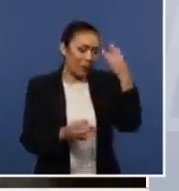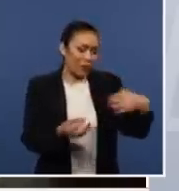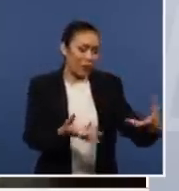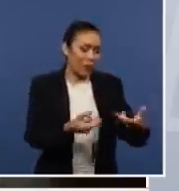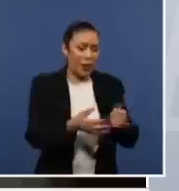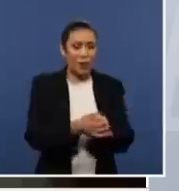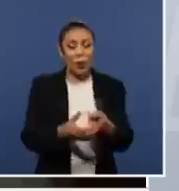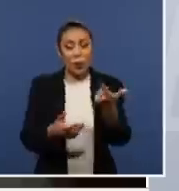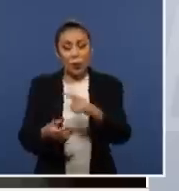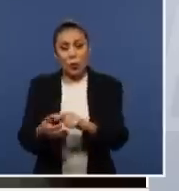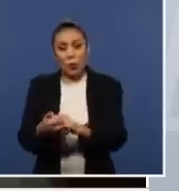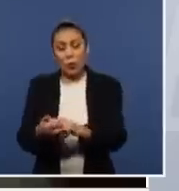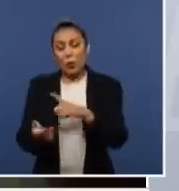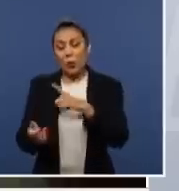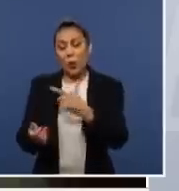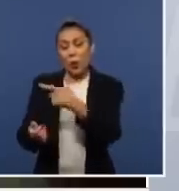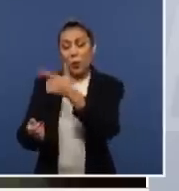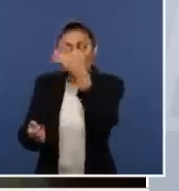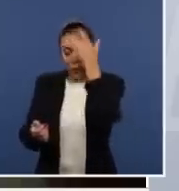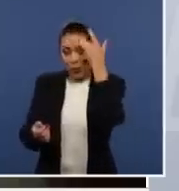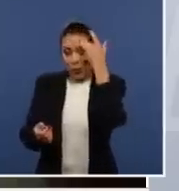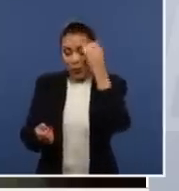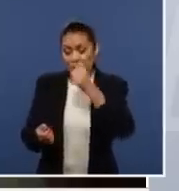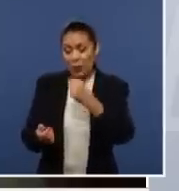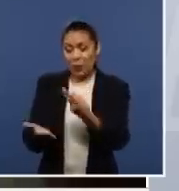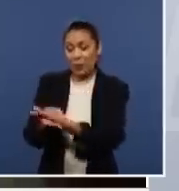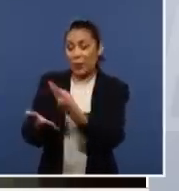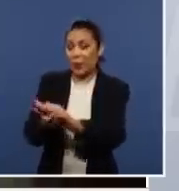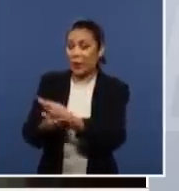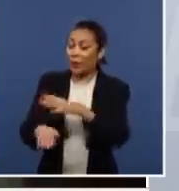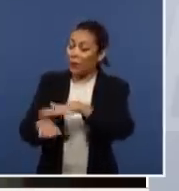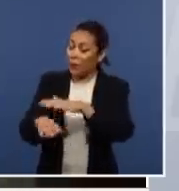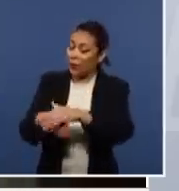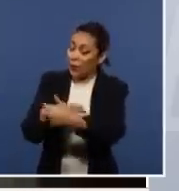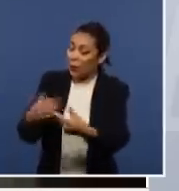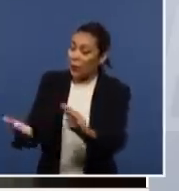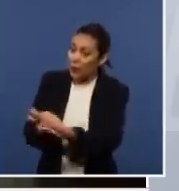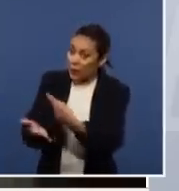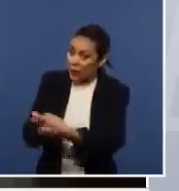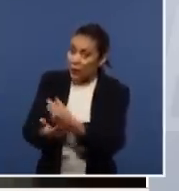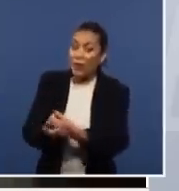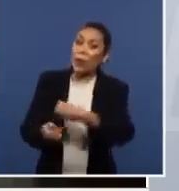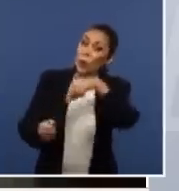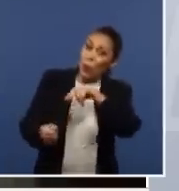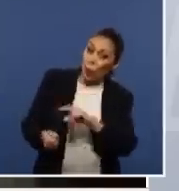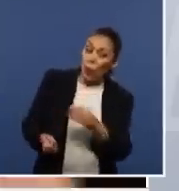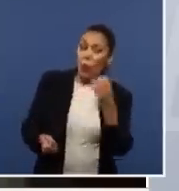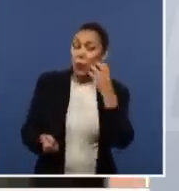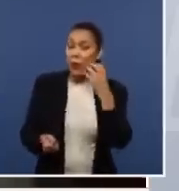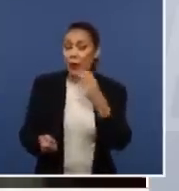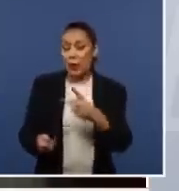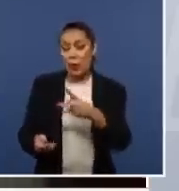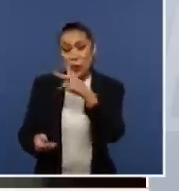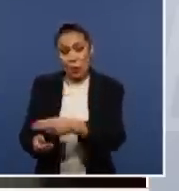fascista fazendo o que fez. Ou o Tarcísio rompe, ou ele é mais um.